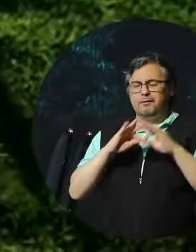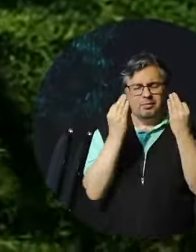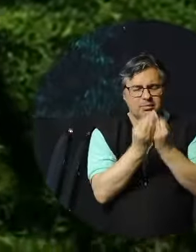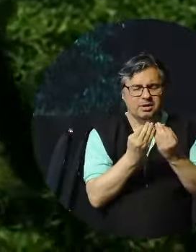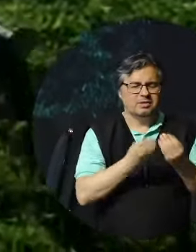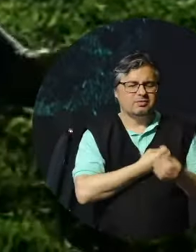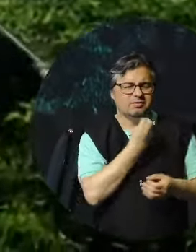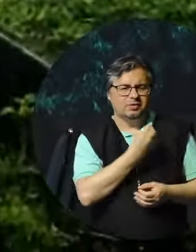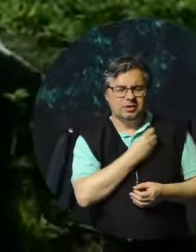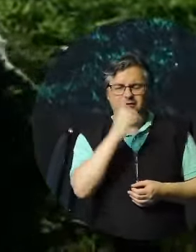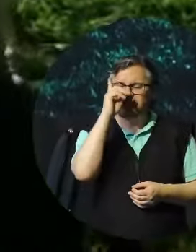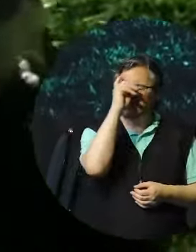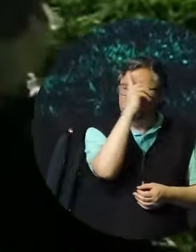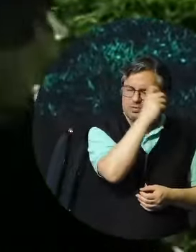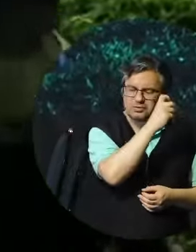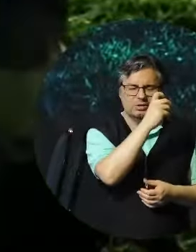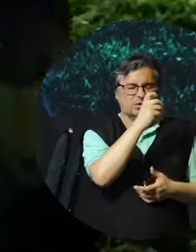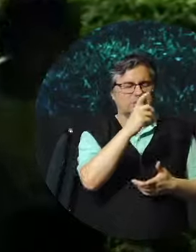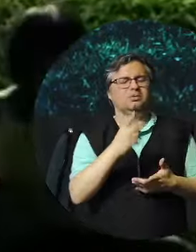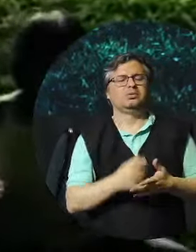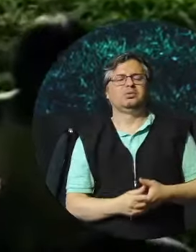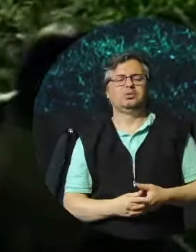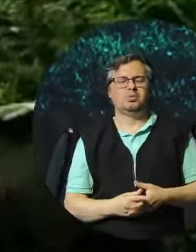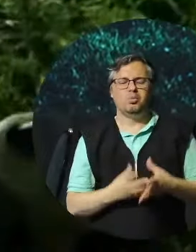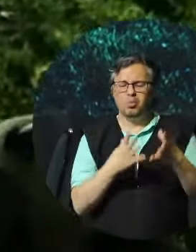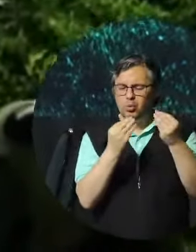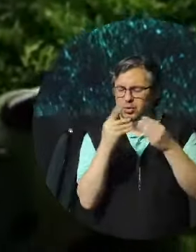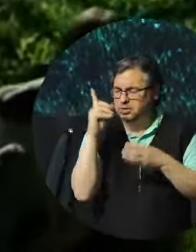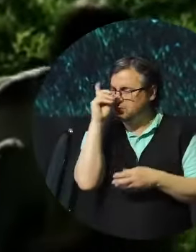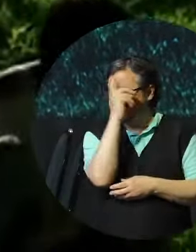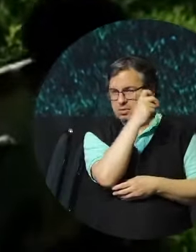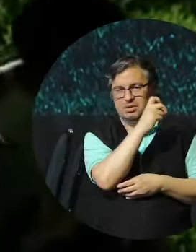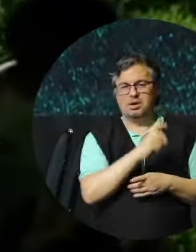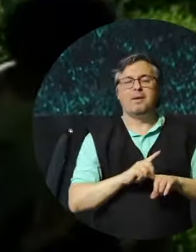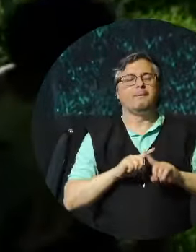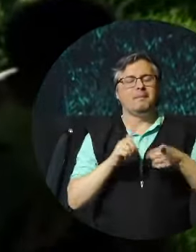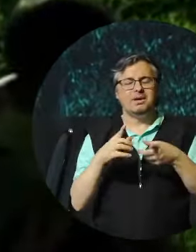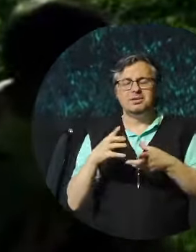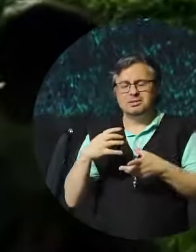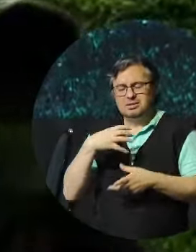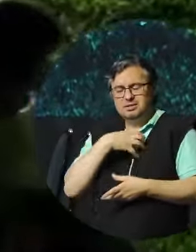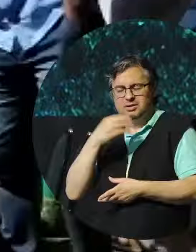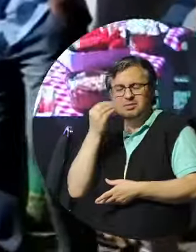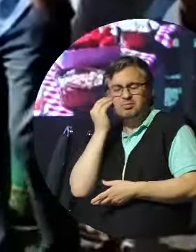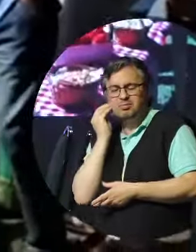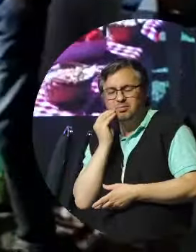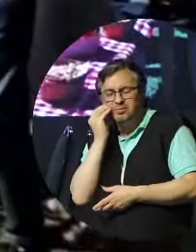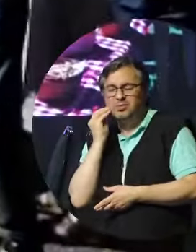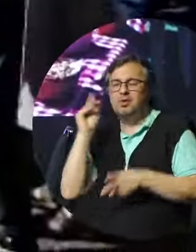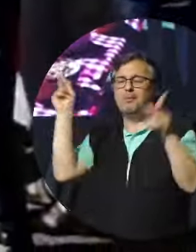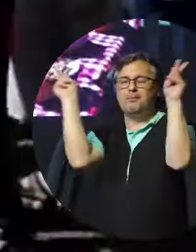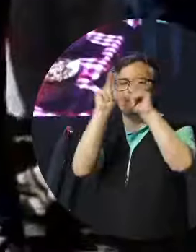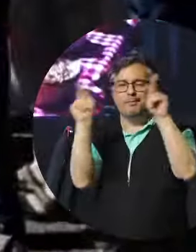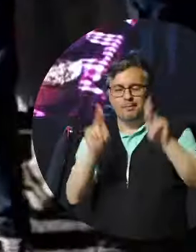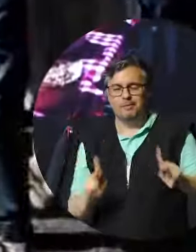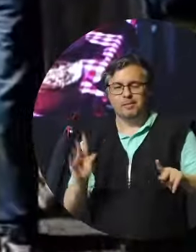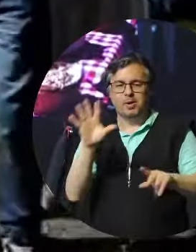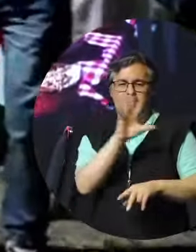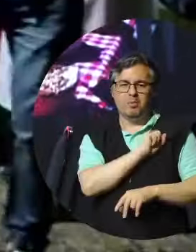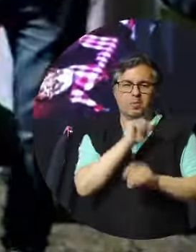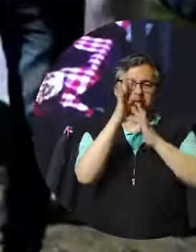realidade completamente adversa, mas elas têm experimentado a paz e o amor de